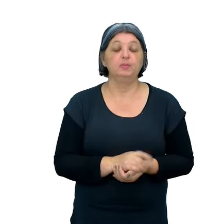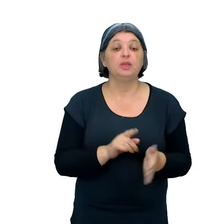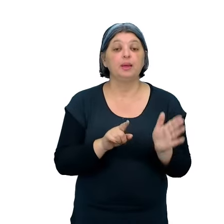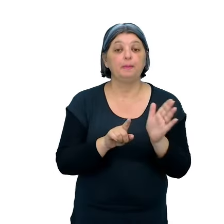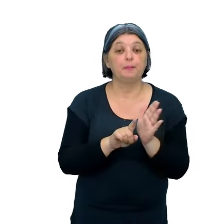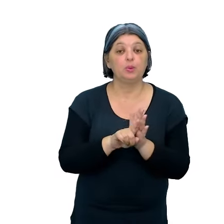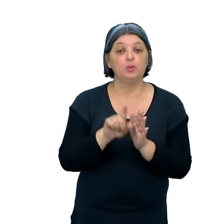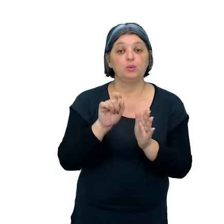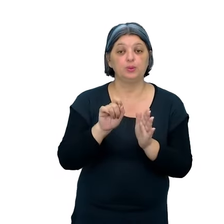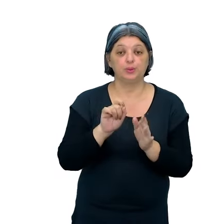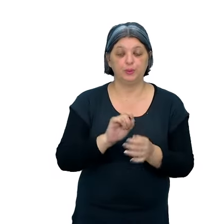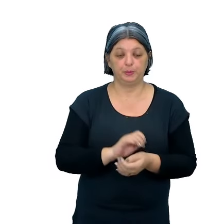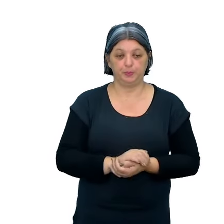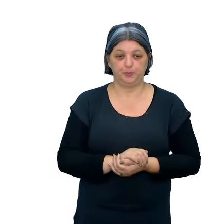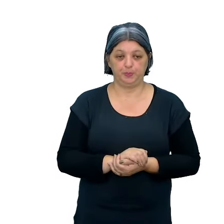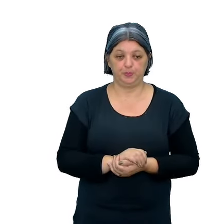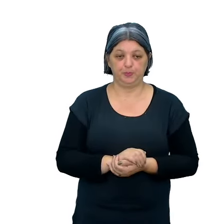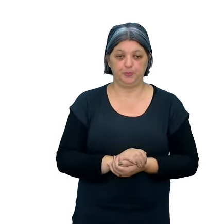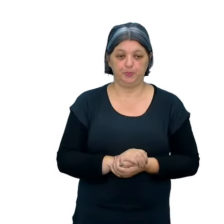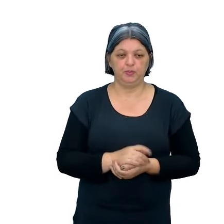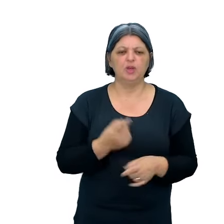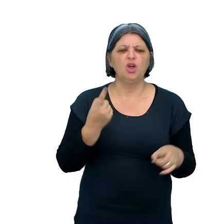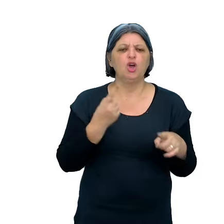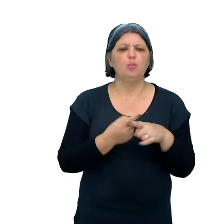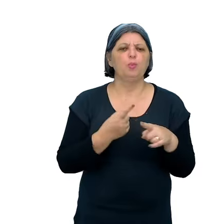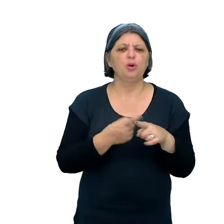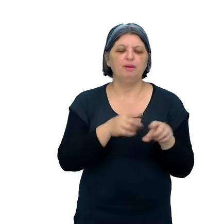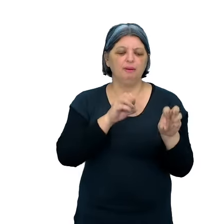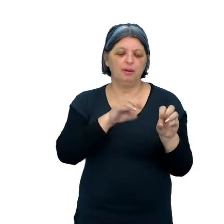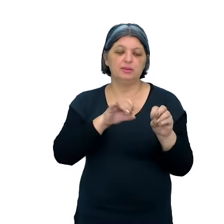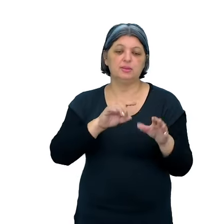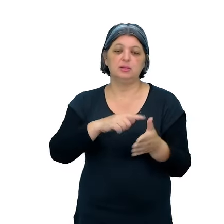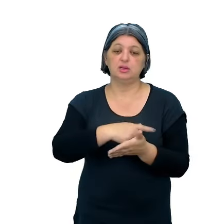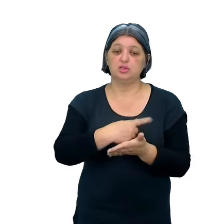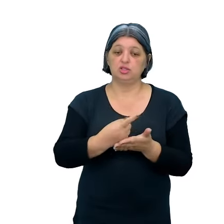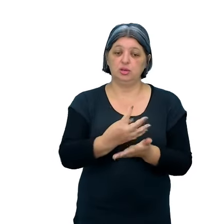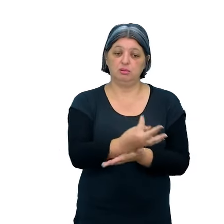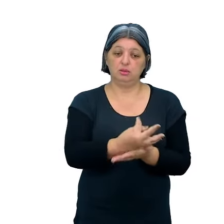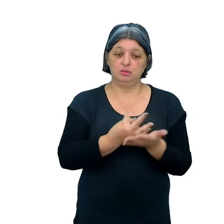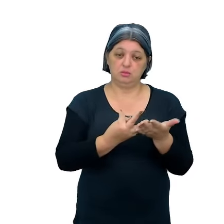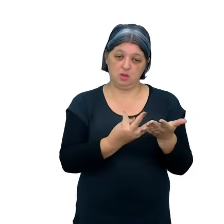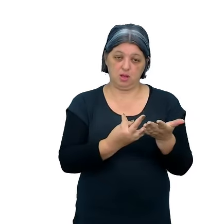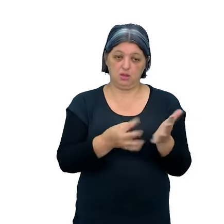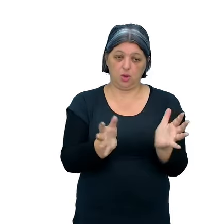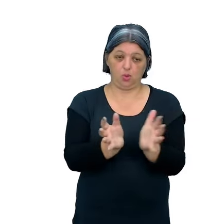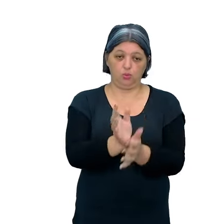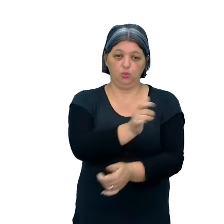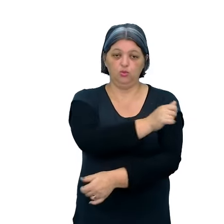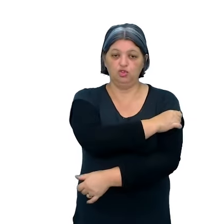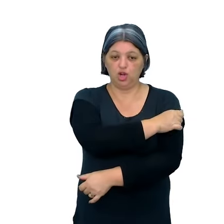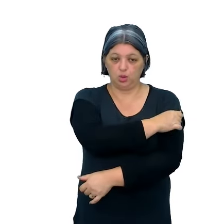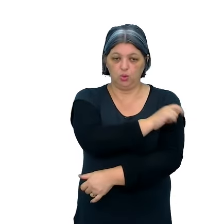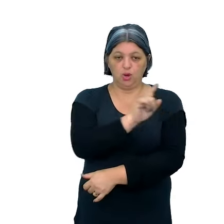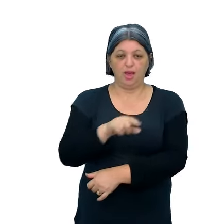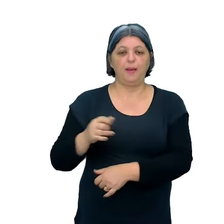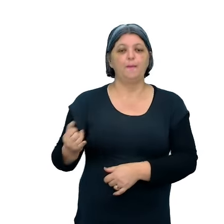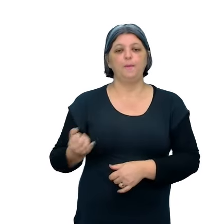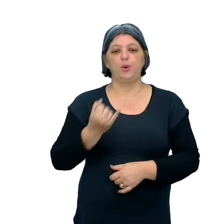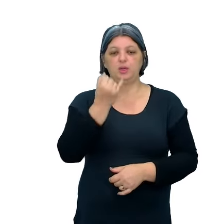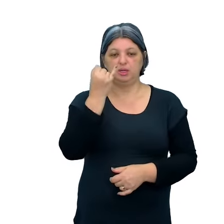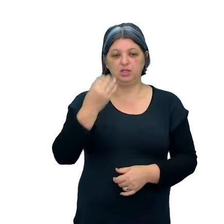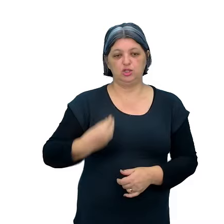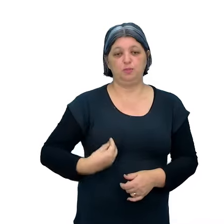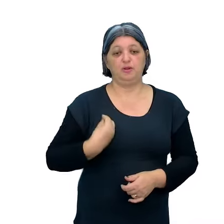é: por que ensinar gêneros textuais aos estudantes é importante para a